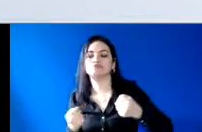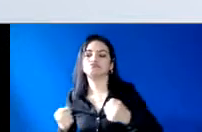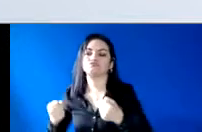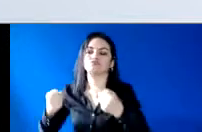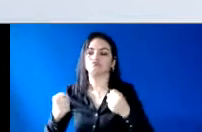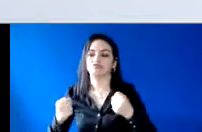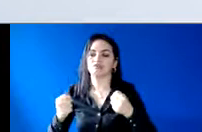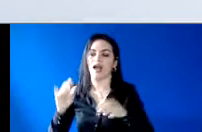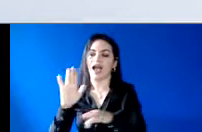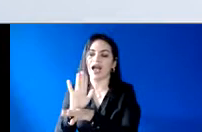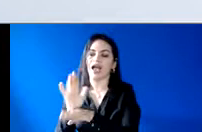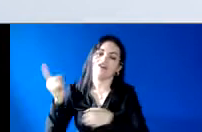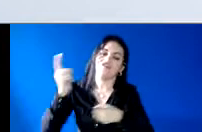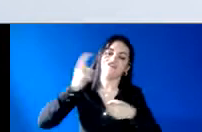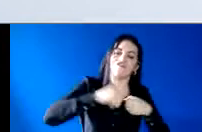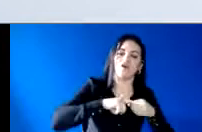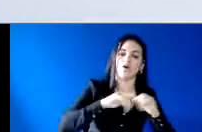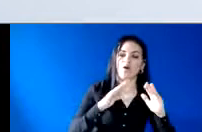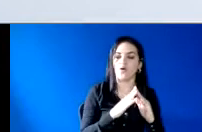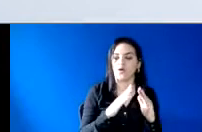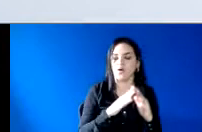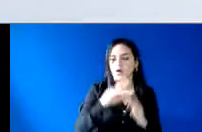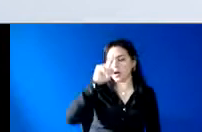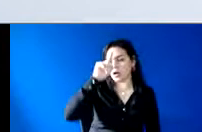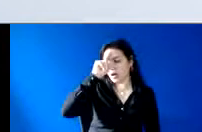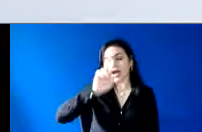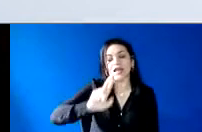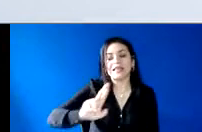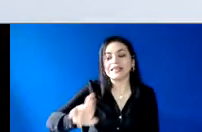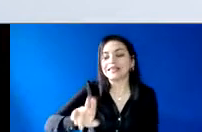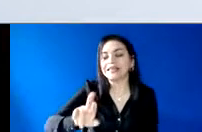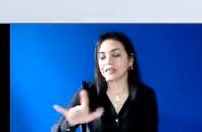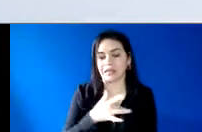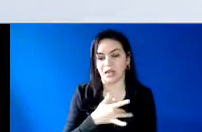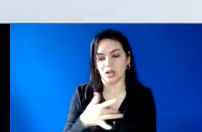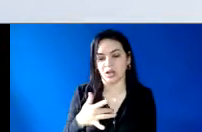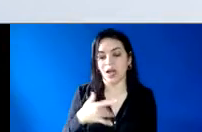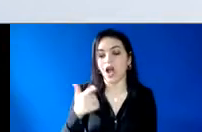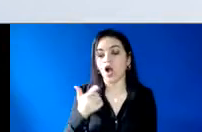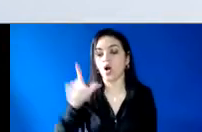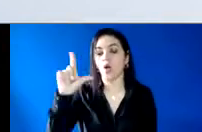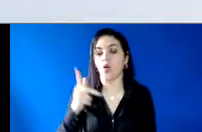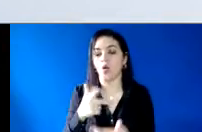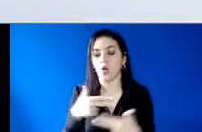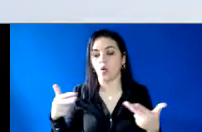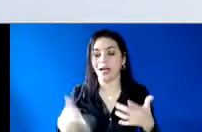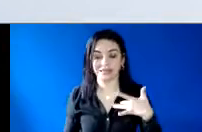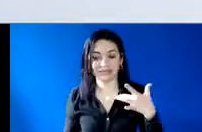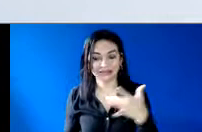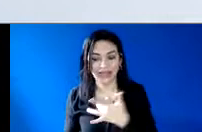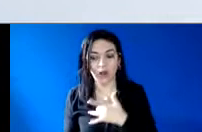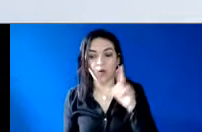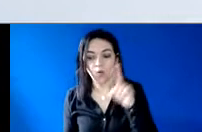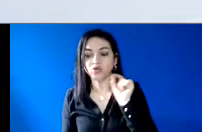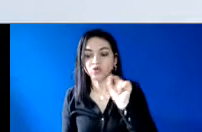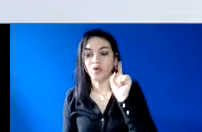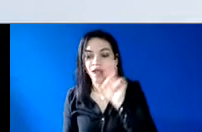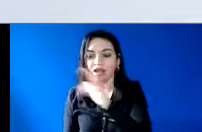para casa. Isso não é saúde. Isso é outra coisa, mas não é saúde. Saúde é a imersão